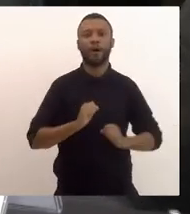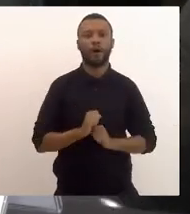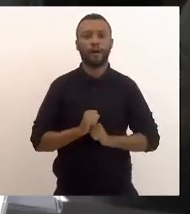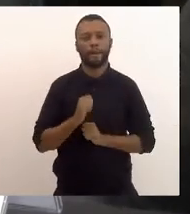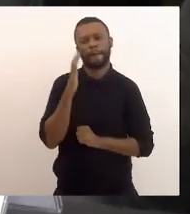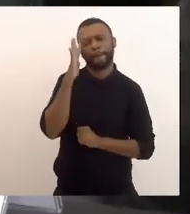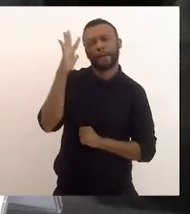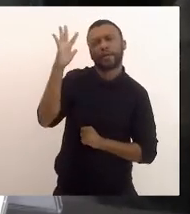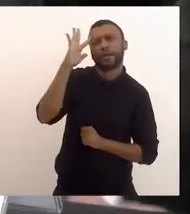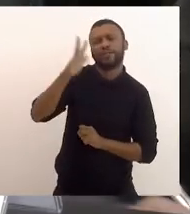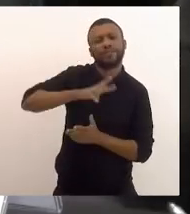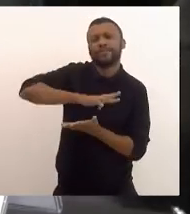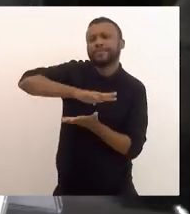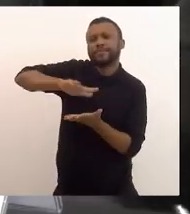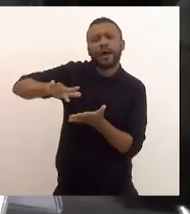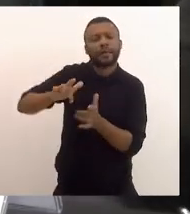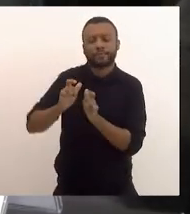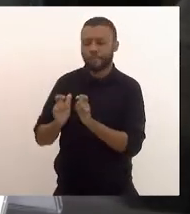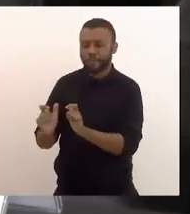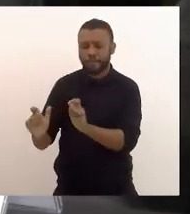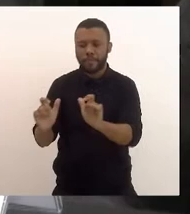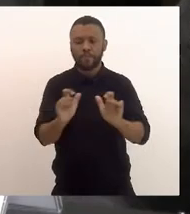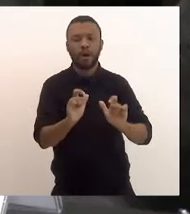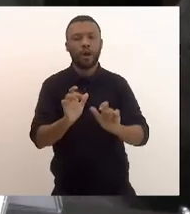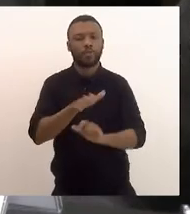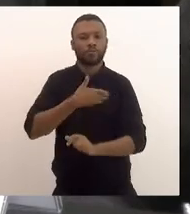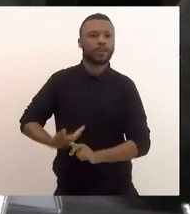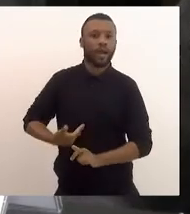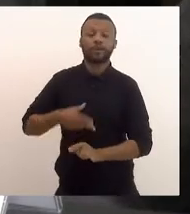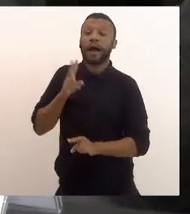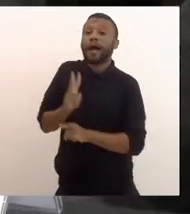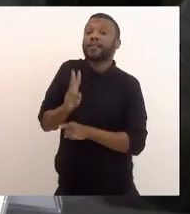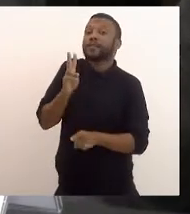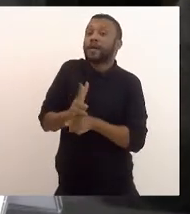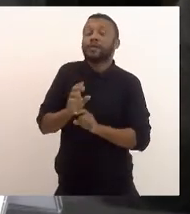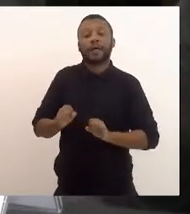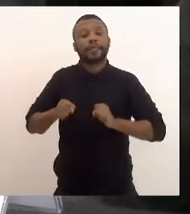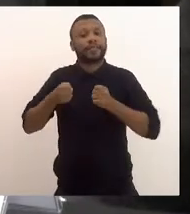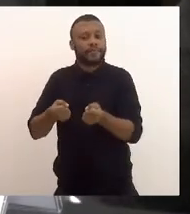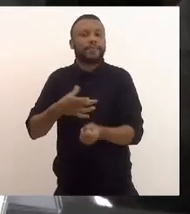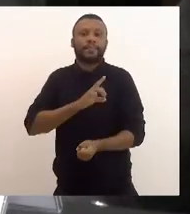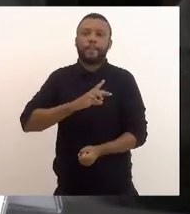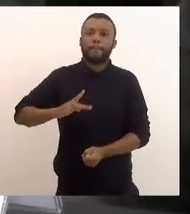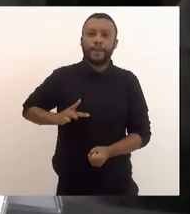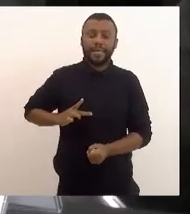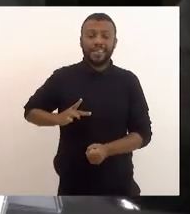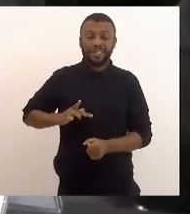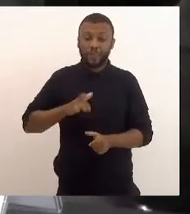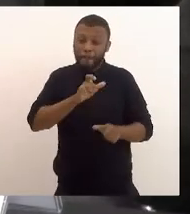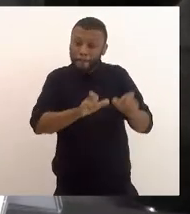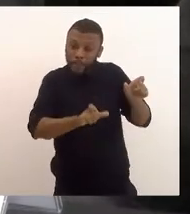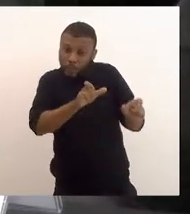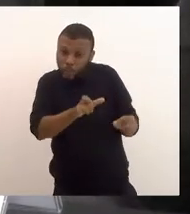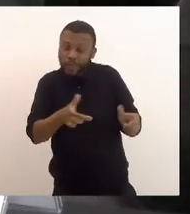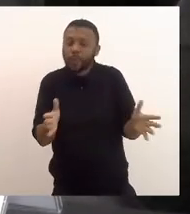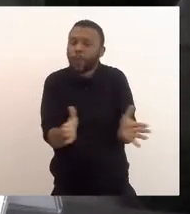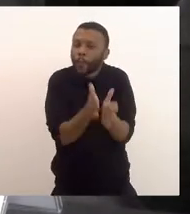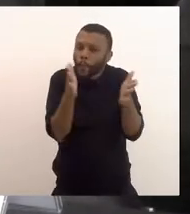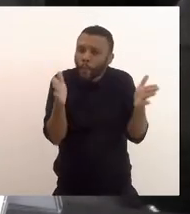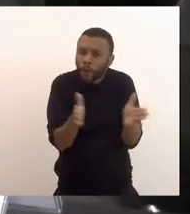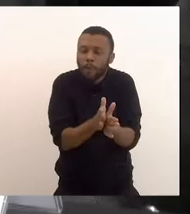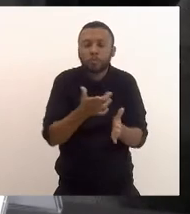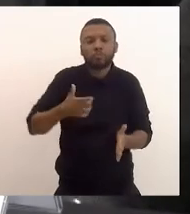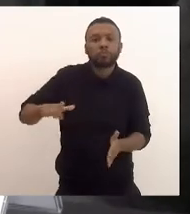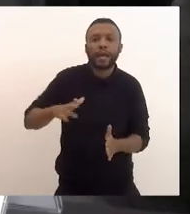do estado e atendemos juntamente a defensoria desde ocupações daqueles que não tenham demorar seja no meio Rural